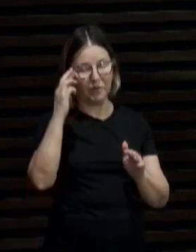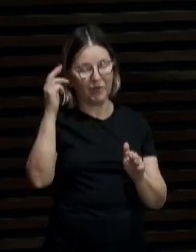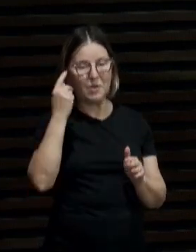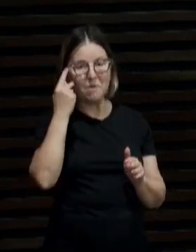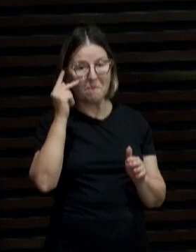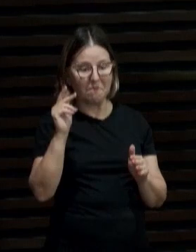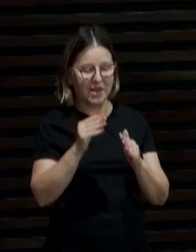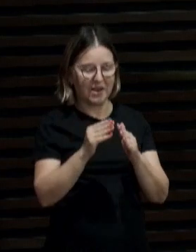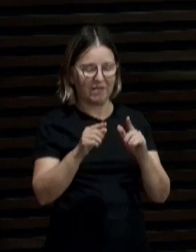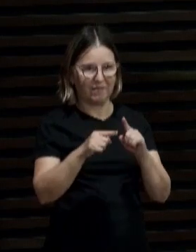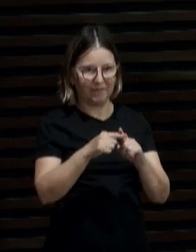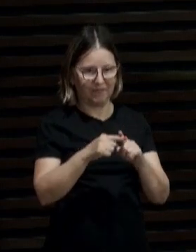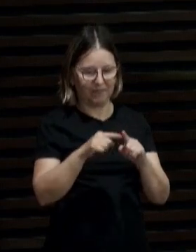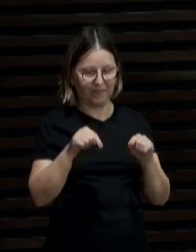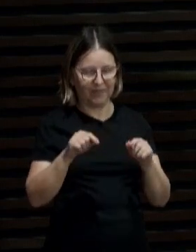Arrepende-te.